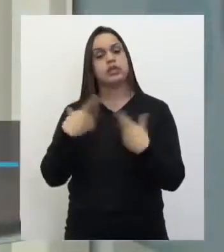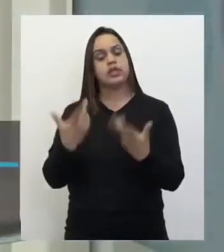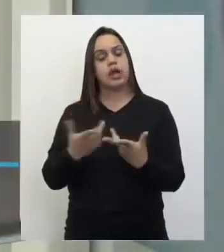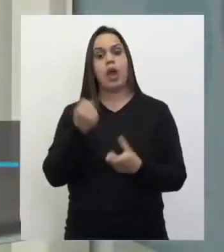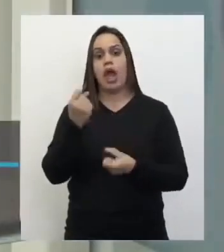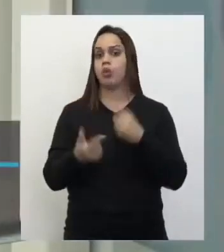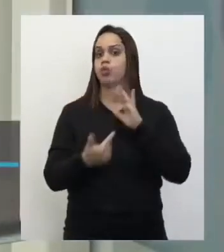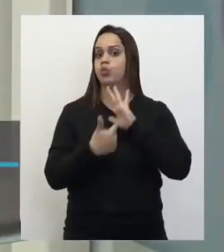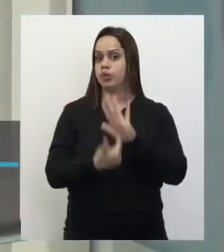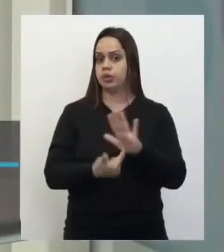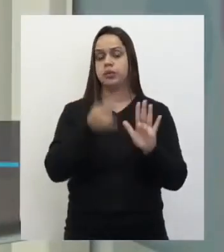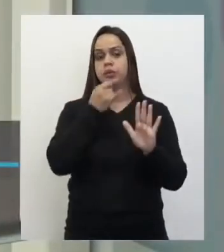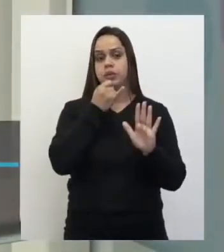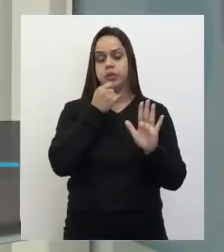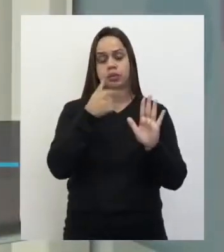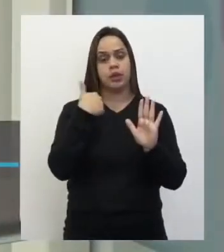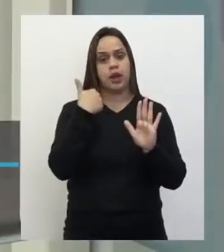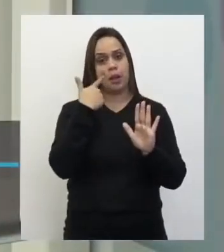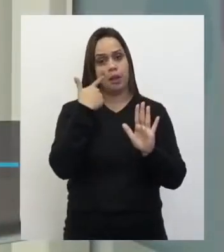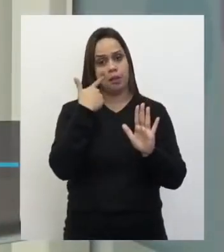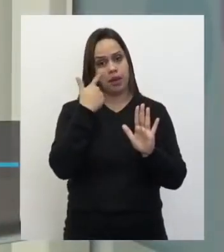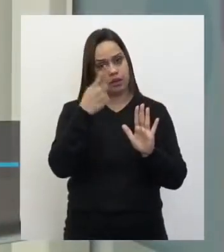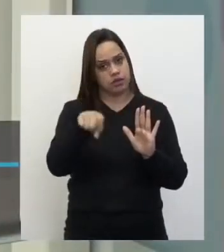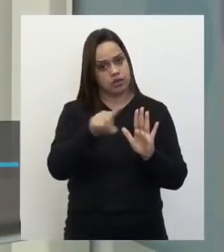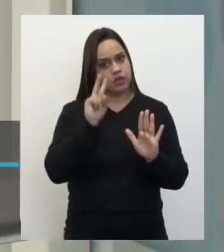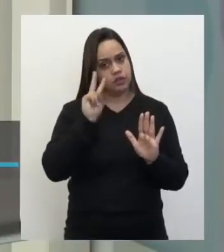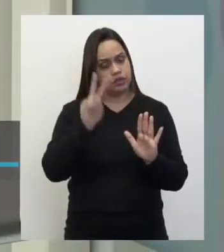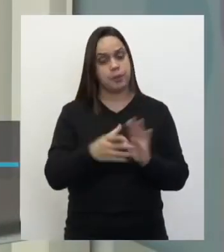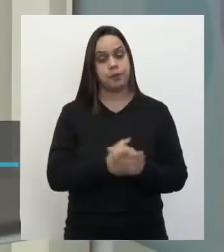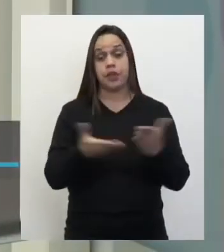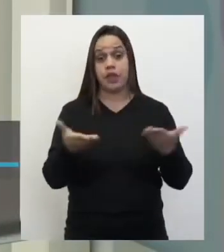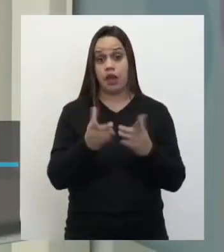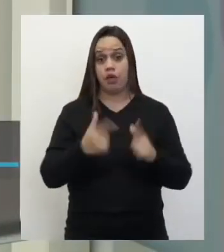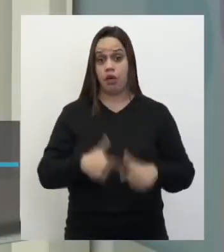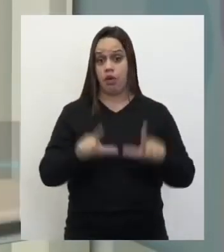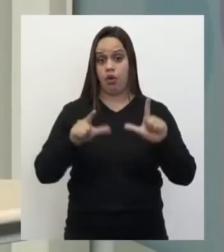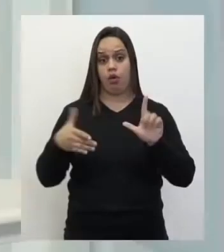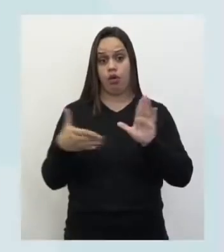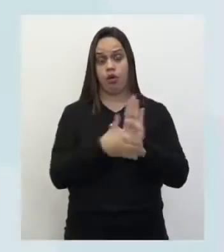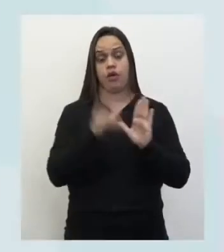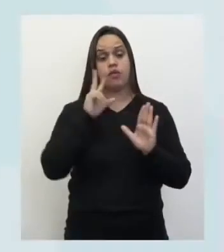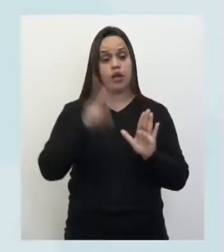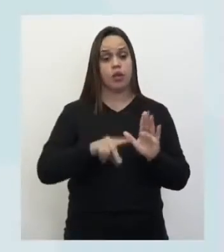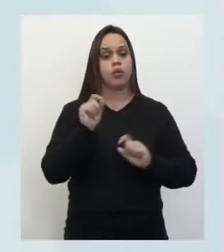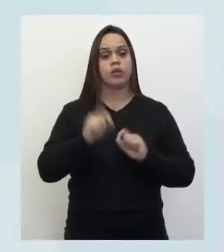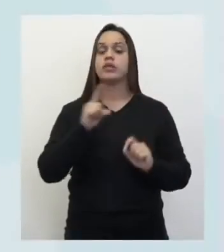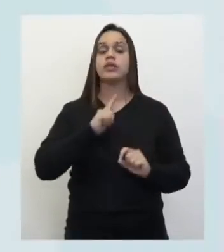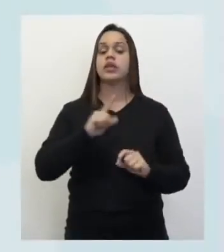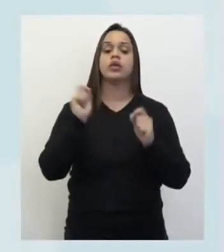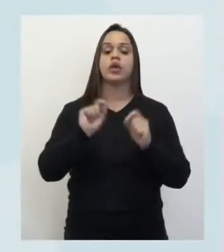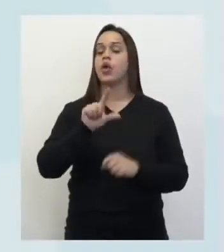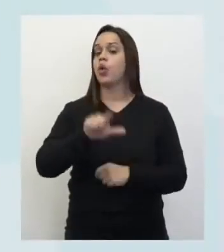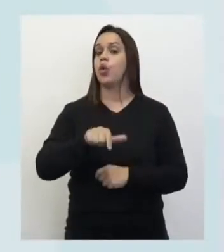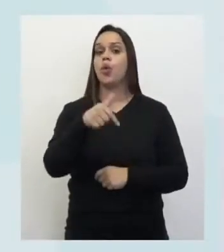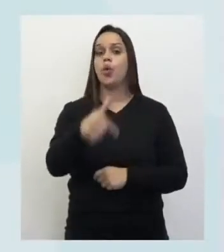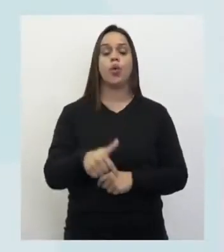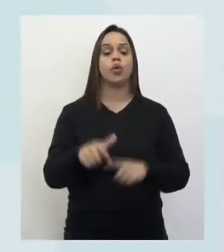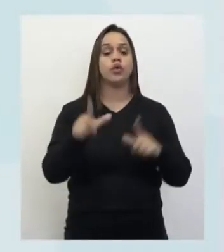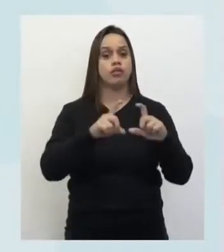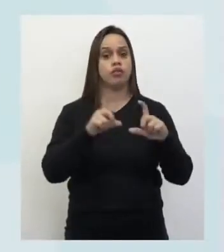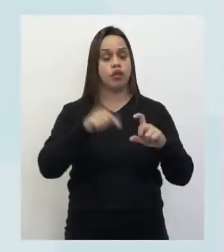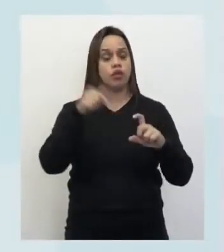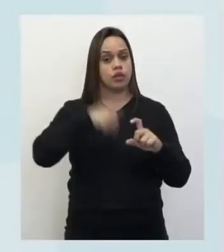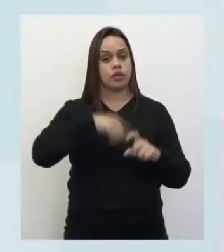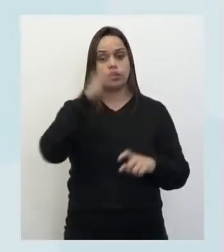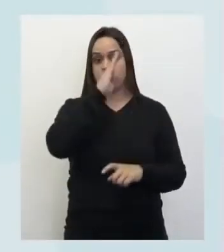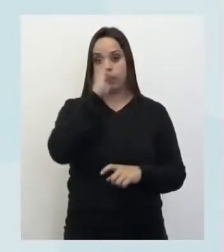para essa devolutiva. E no caso do nosso próximo slide, que vocês vão ver, a gente traz uma outra imagem de São